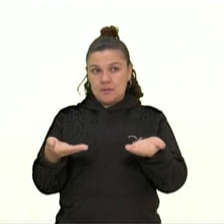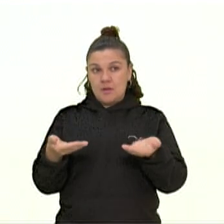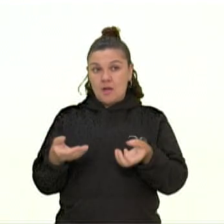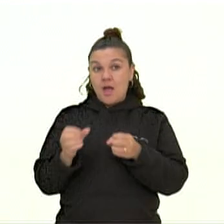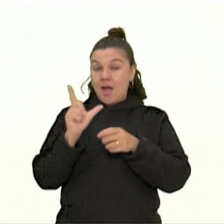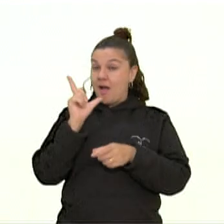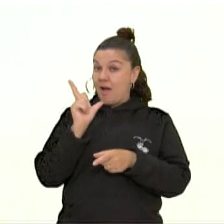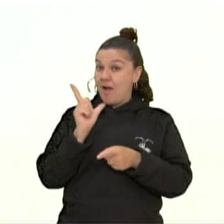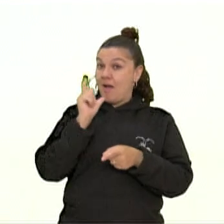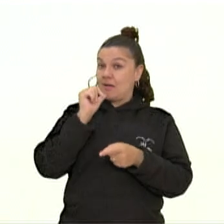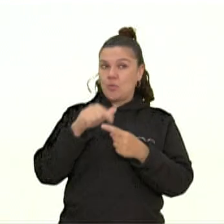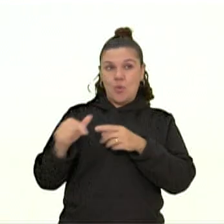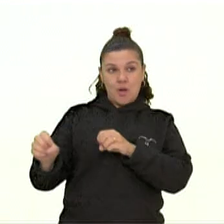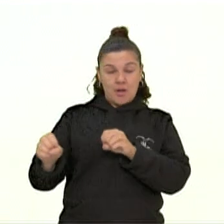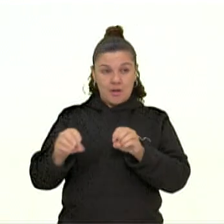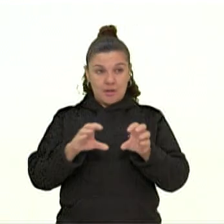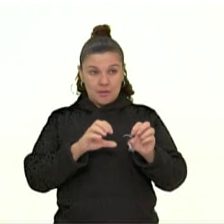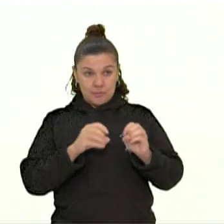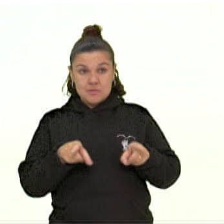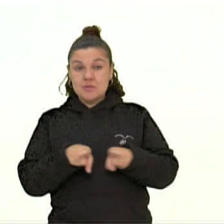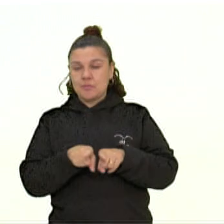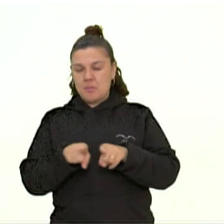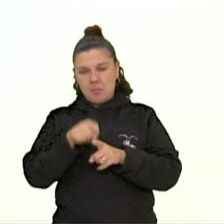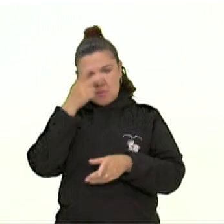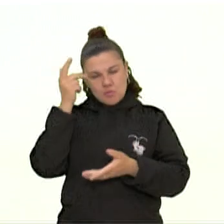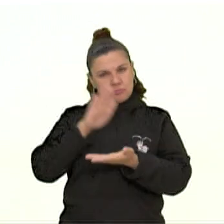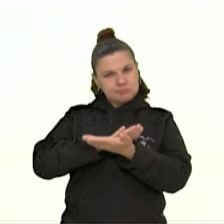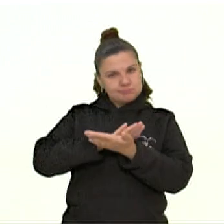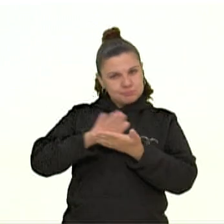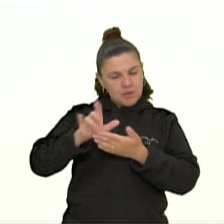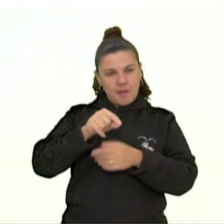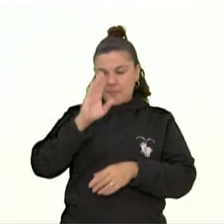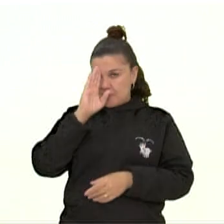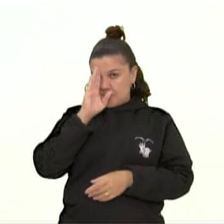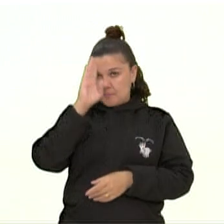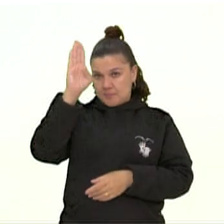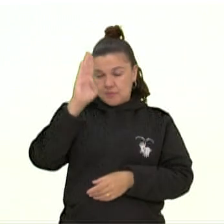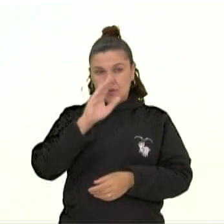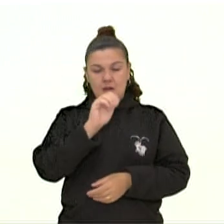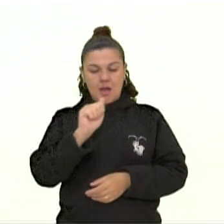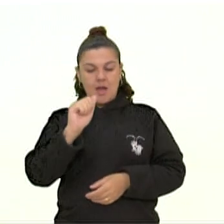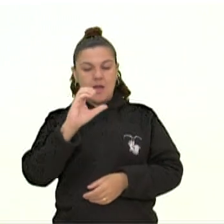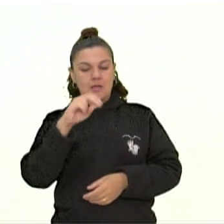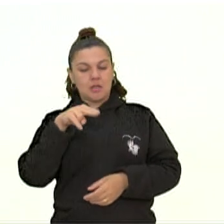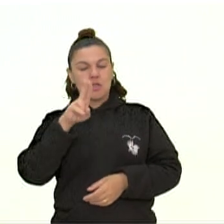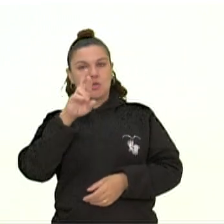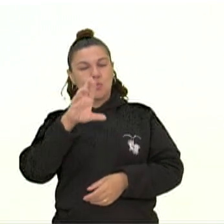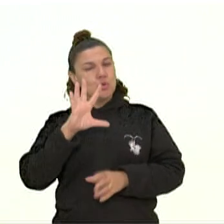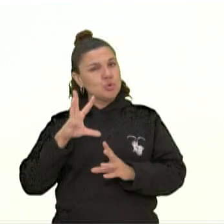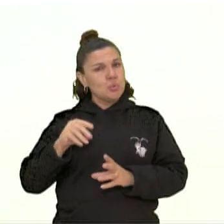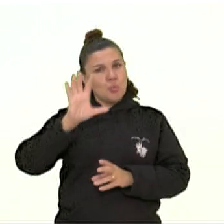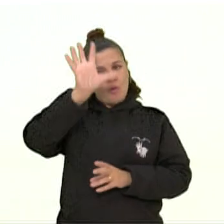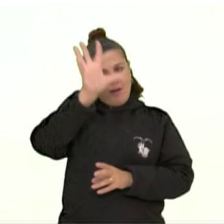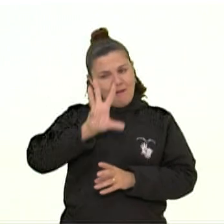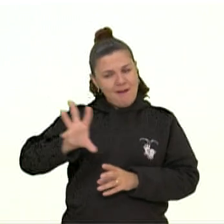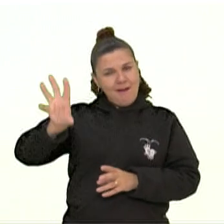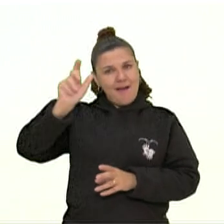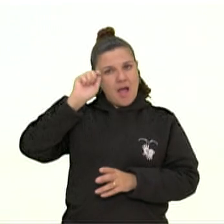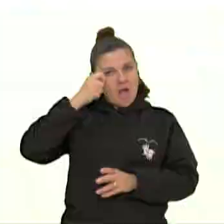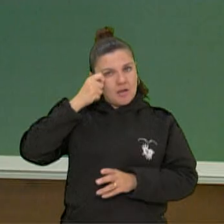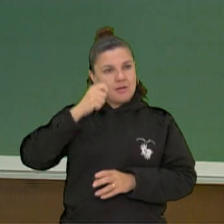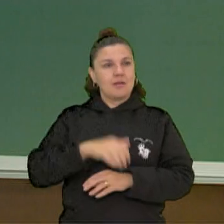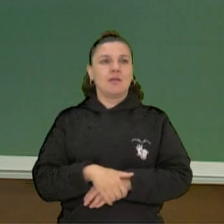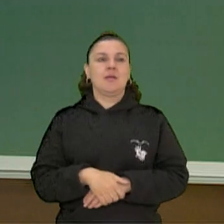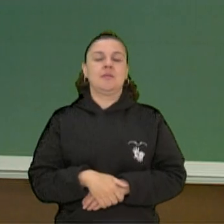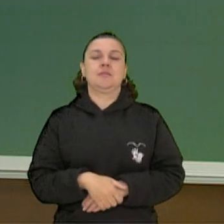educação. As pessoas de interesse, que são os refugiados, né, é uma prioridade para o Acnur em todo o continente africano, onde nós temos o